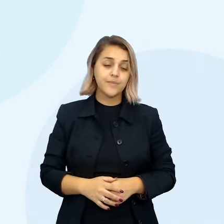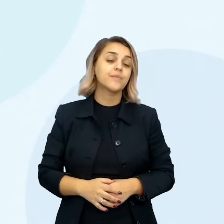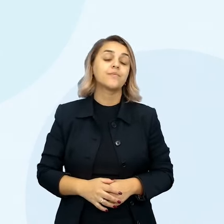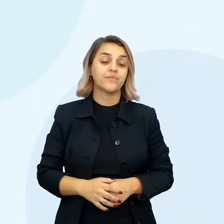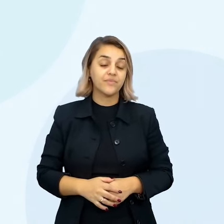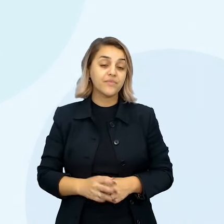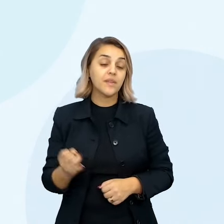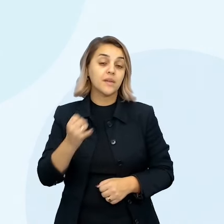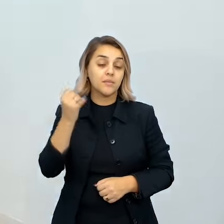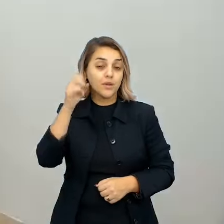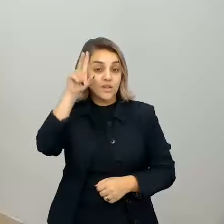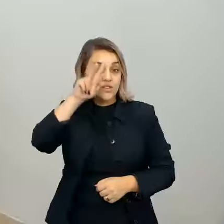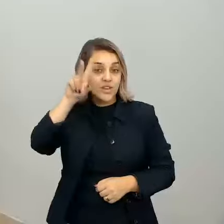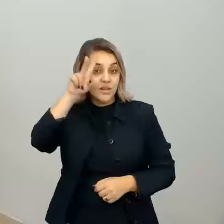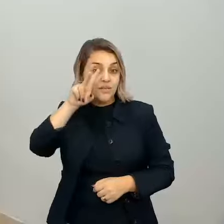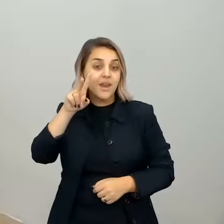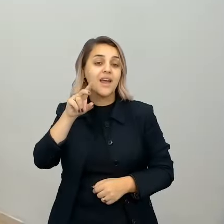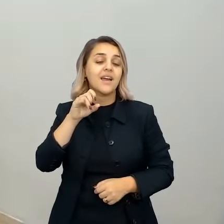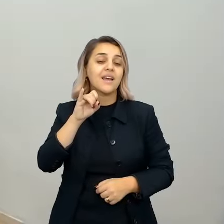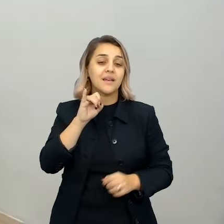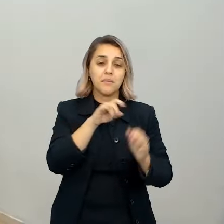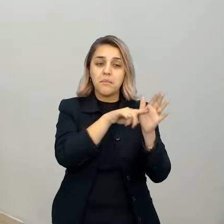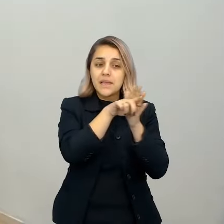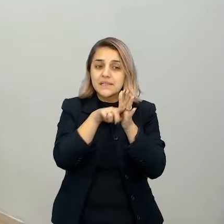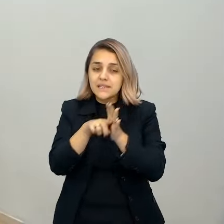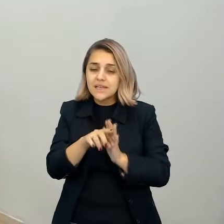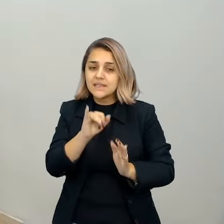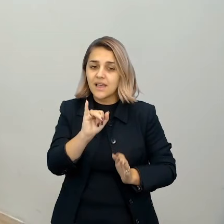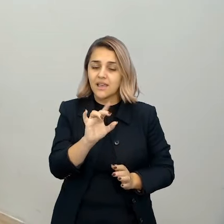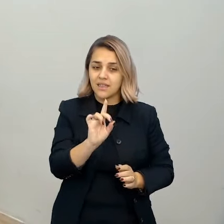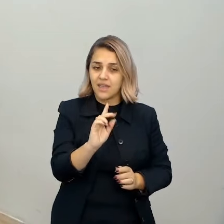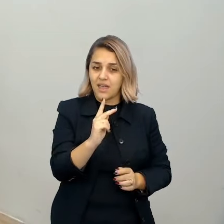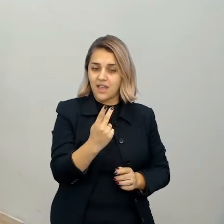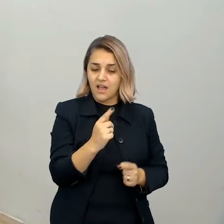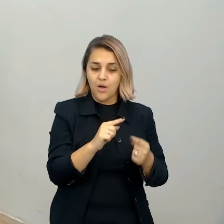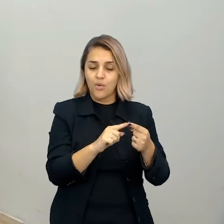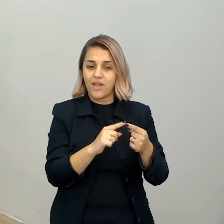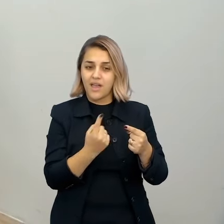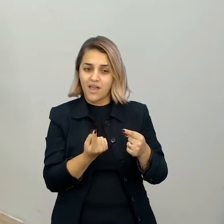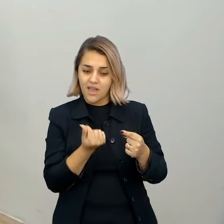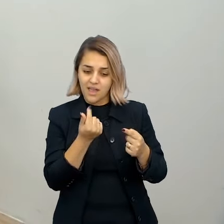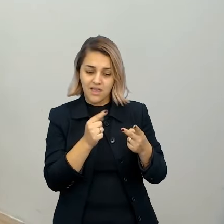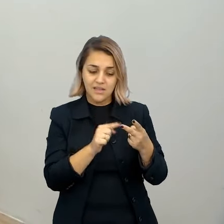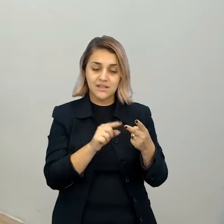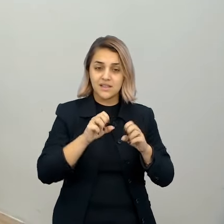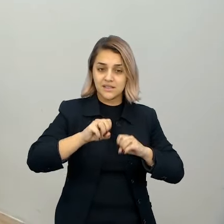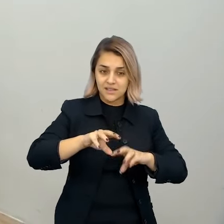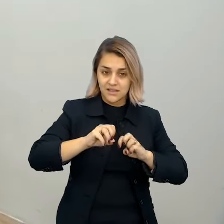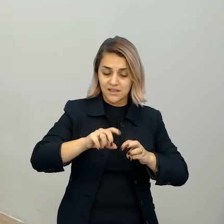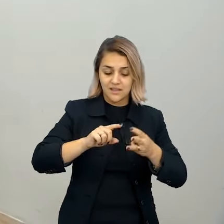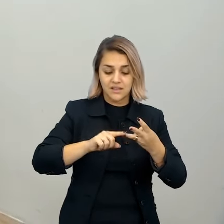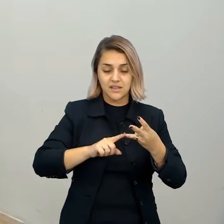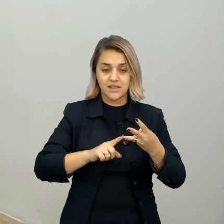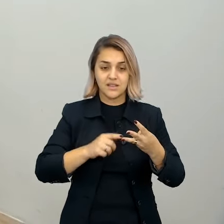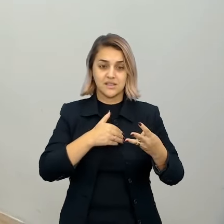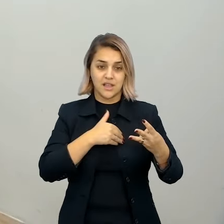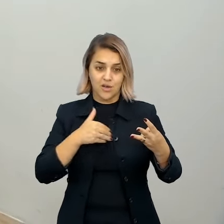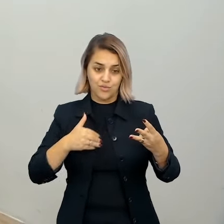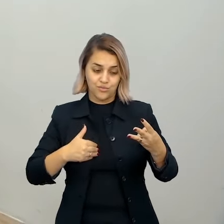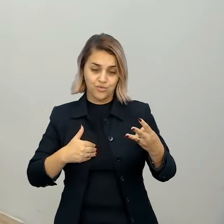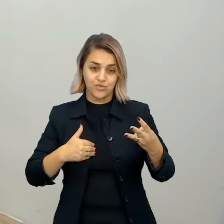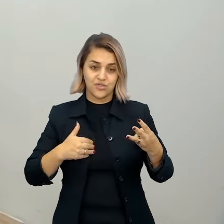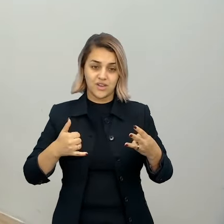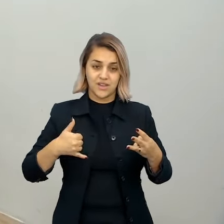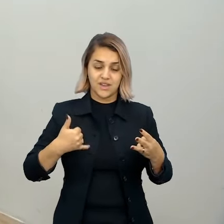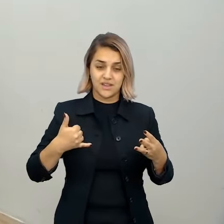né, é um índice que trabalha, associa tanto renda, quanto educação e quanto saúde, e é um índice que vai de 0 a 1,